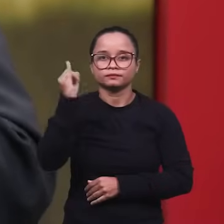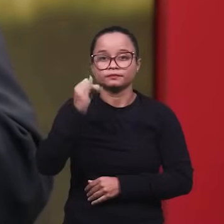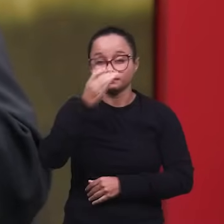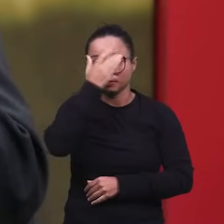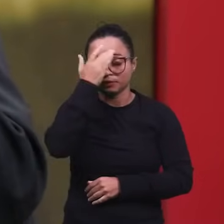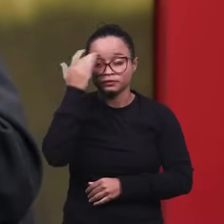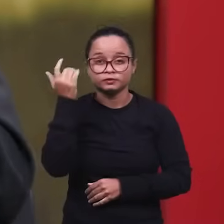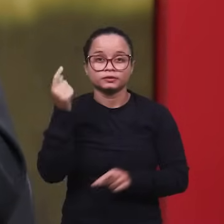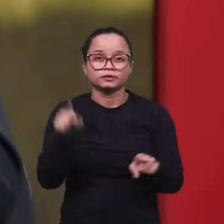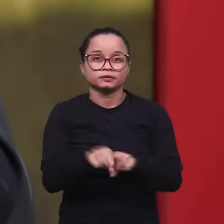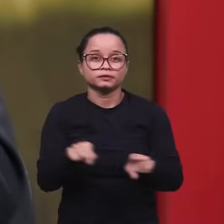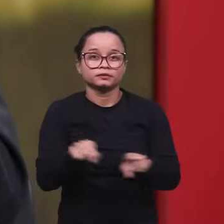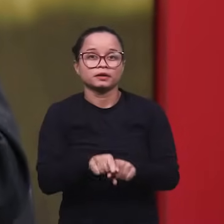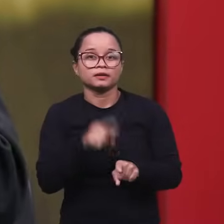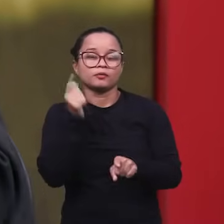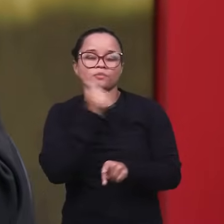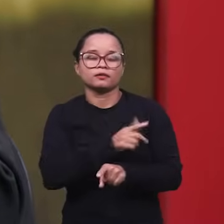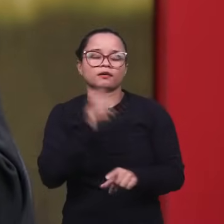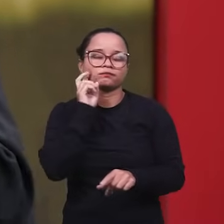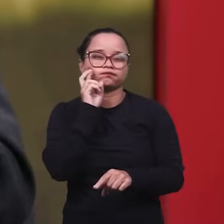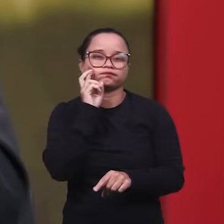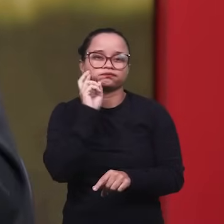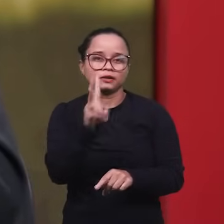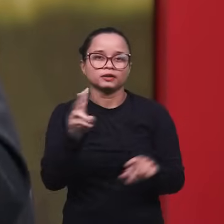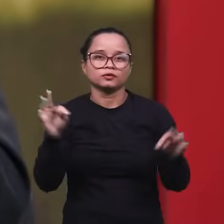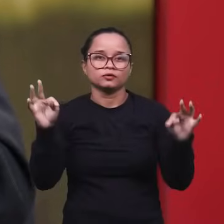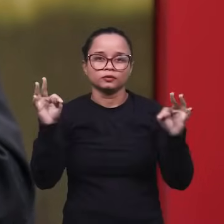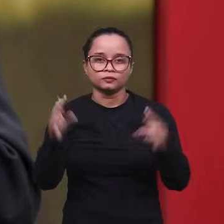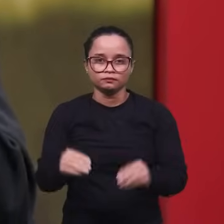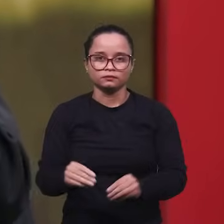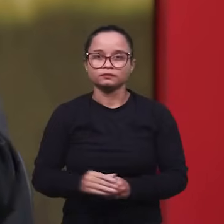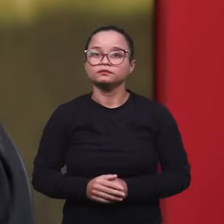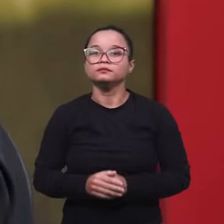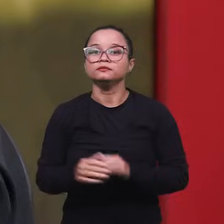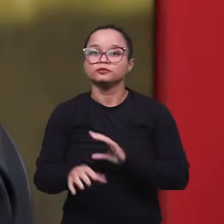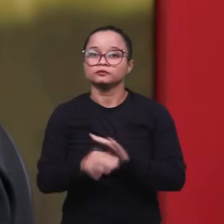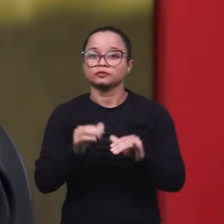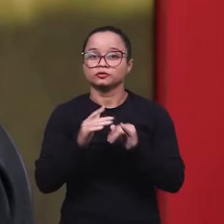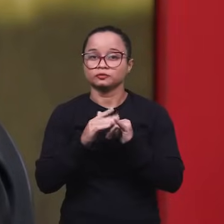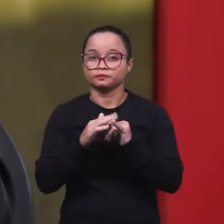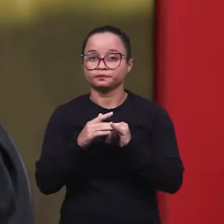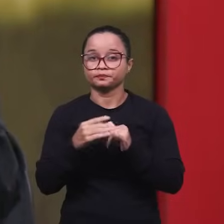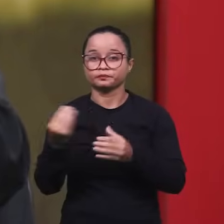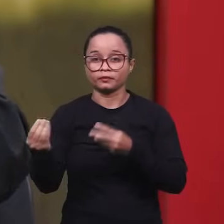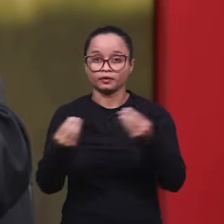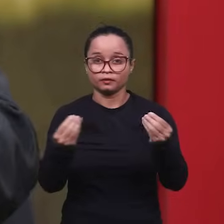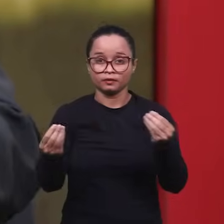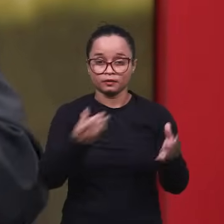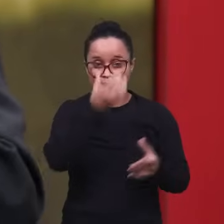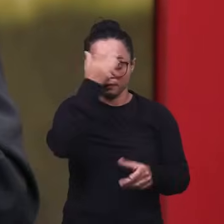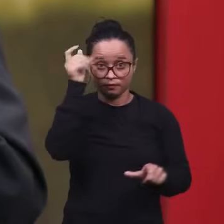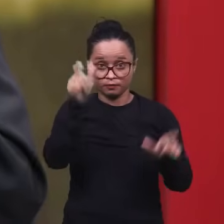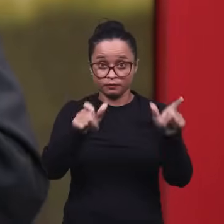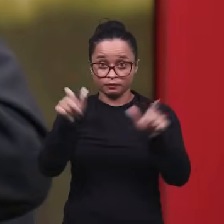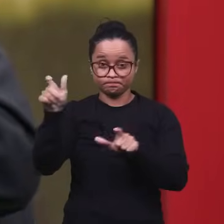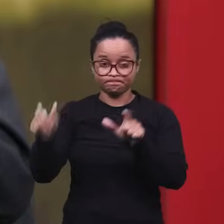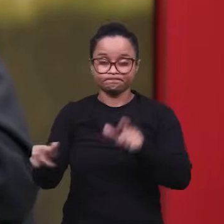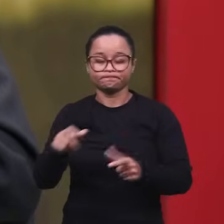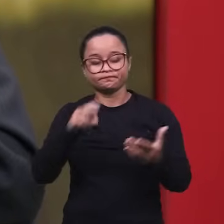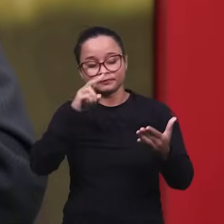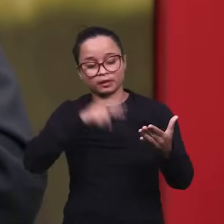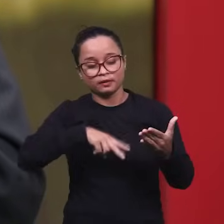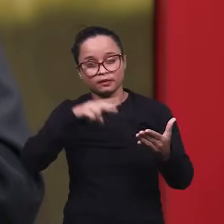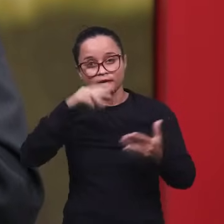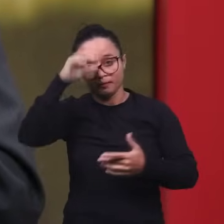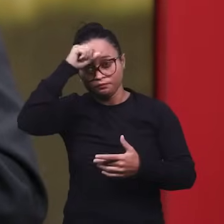também estejam tendo acesso, ou seja, a plataforma YouTube vai oferecer esse produto, esse conteúdo, e mais pessoas